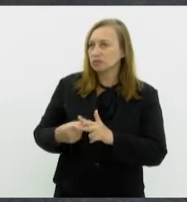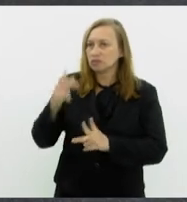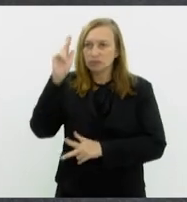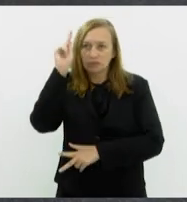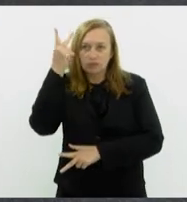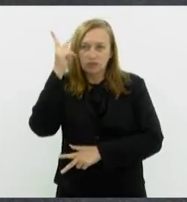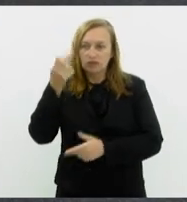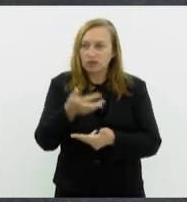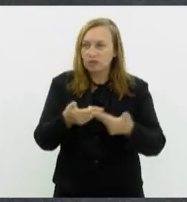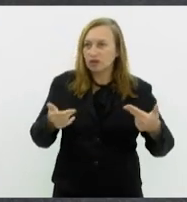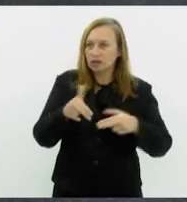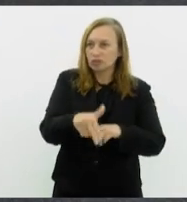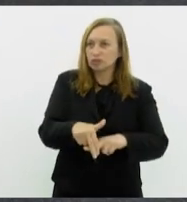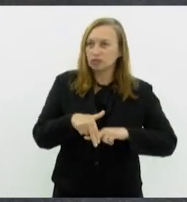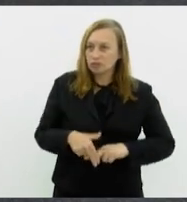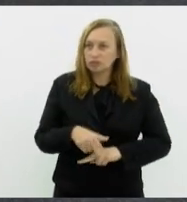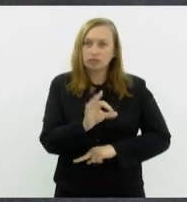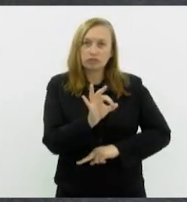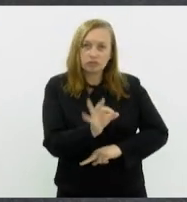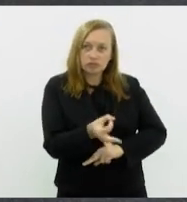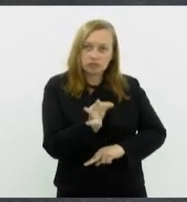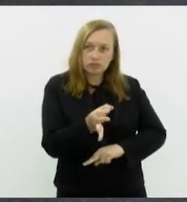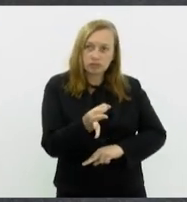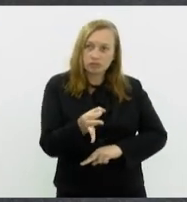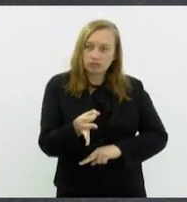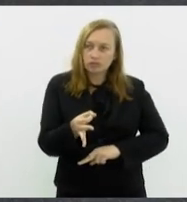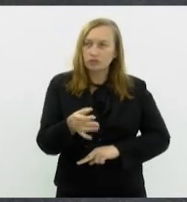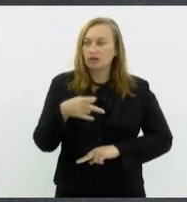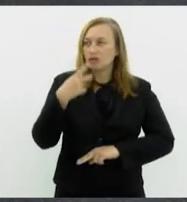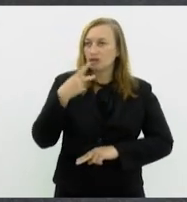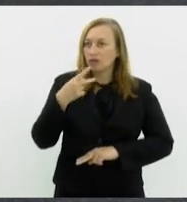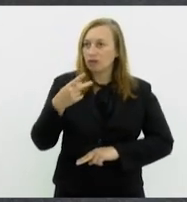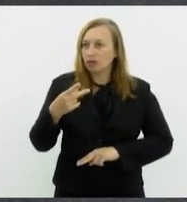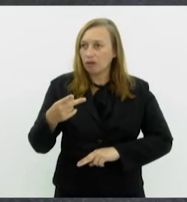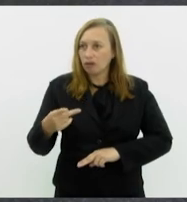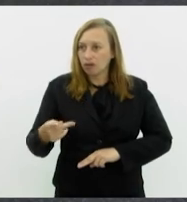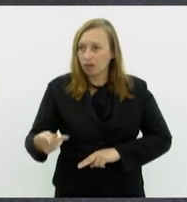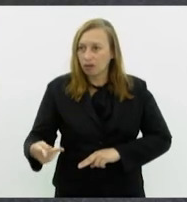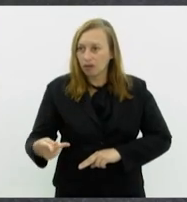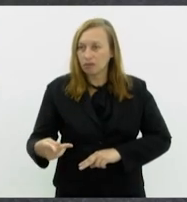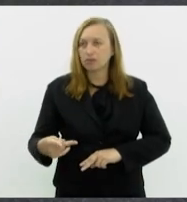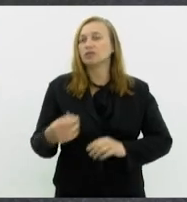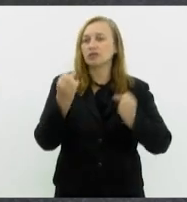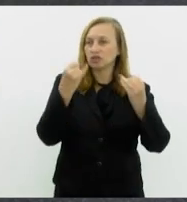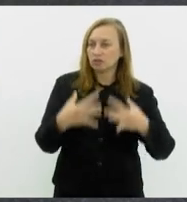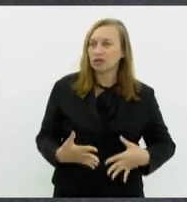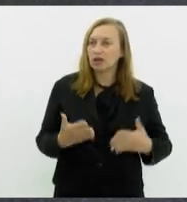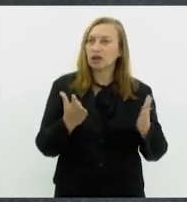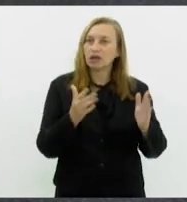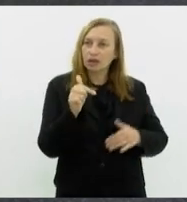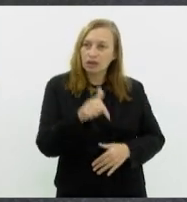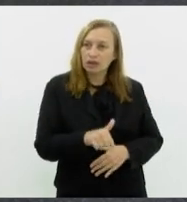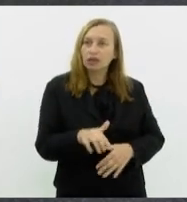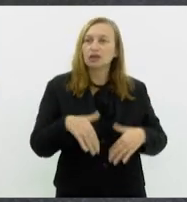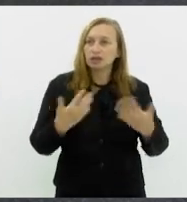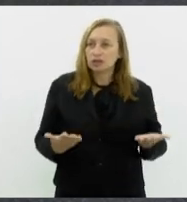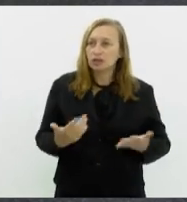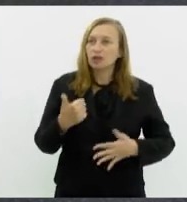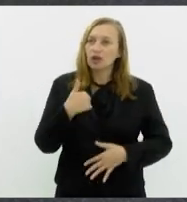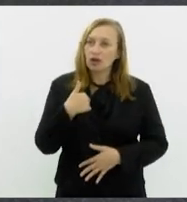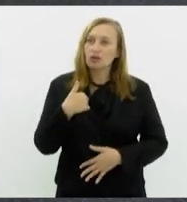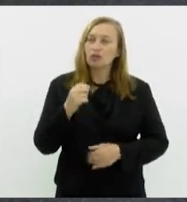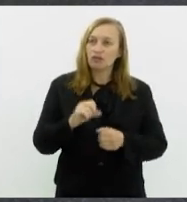vários fatores que eu certamente consumiria um tempo enorme para explicar aqui. Portanto, posso e devo e vou